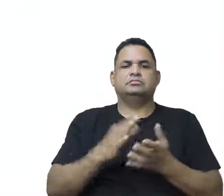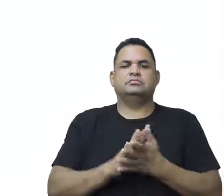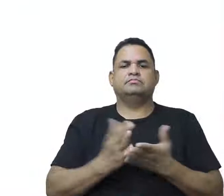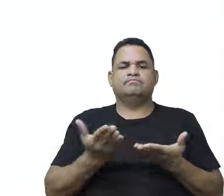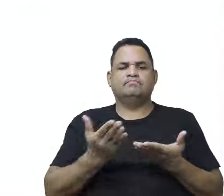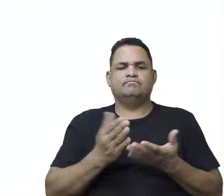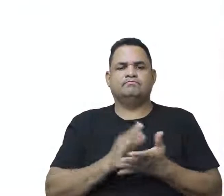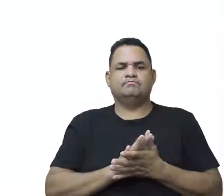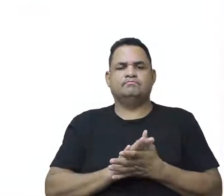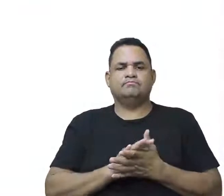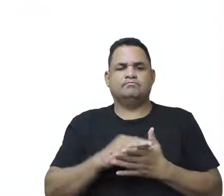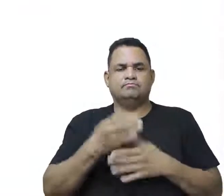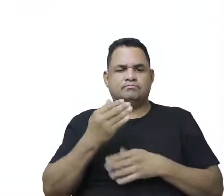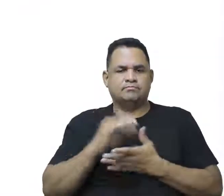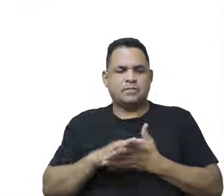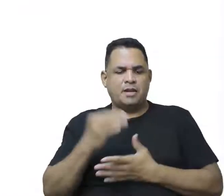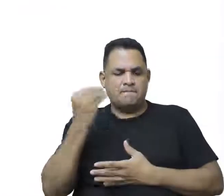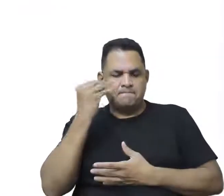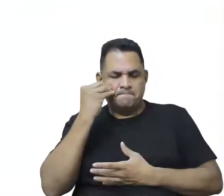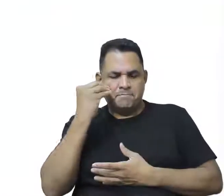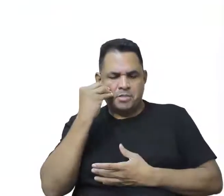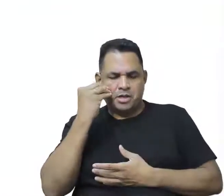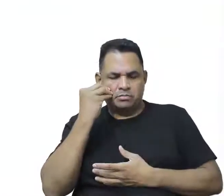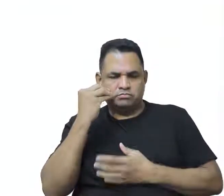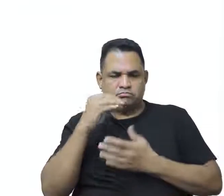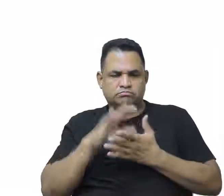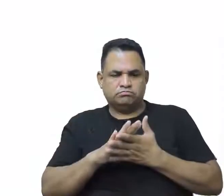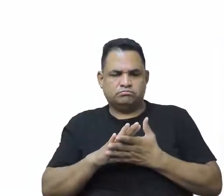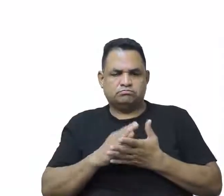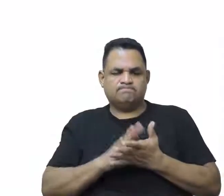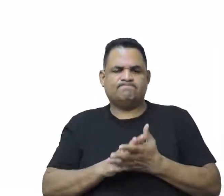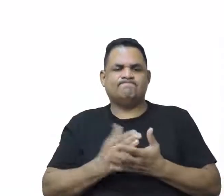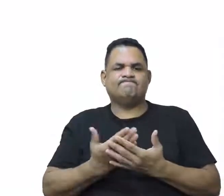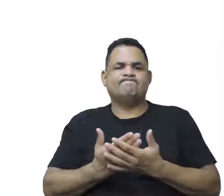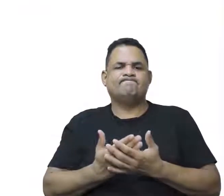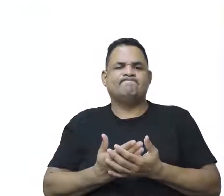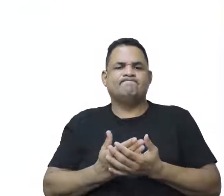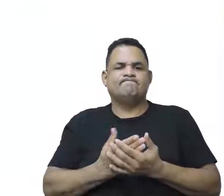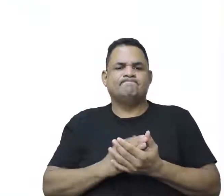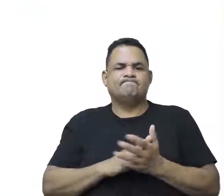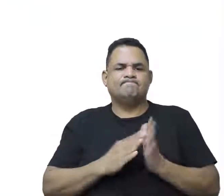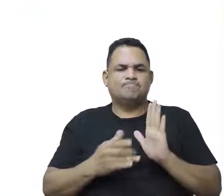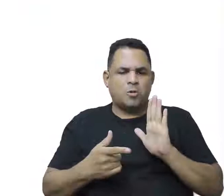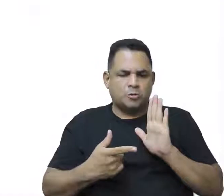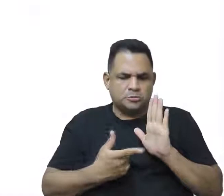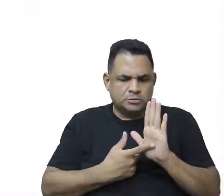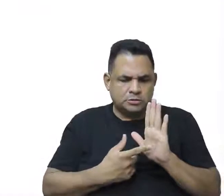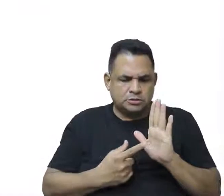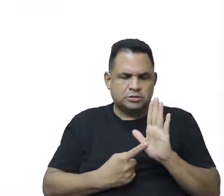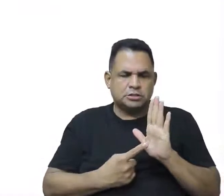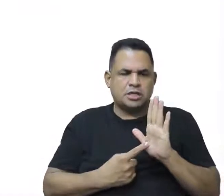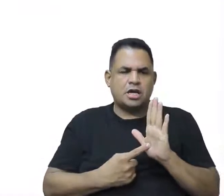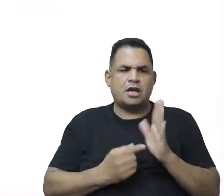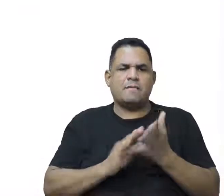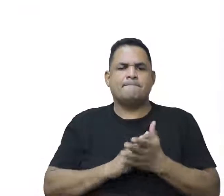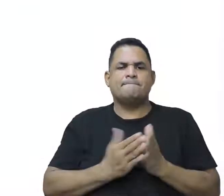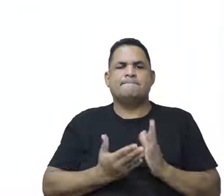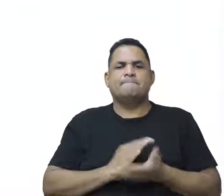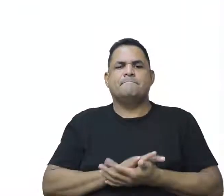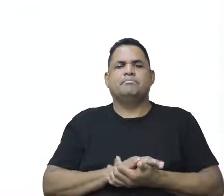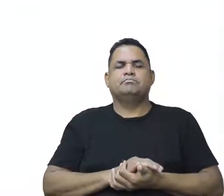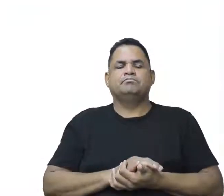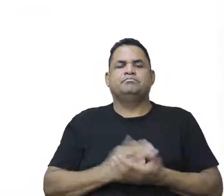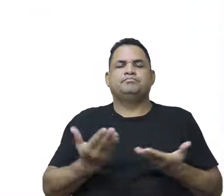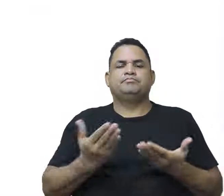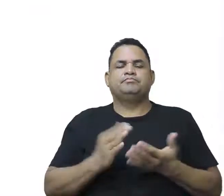uma forma empírica, né? Ou seja, testar, né? Então, aqui ele já está ali, já